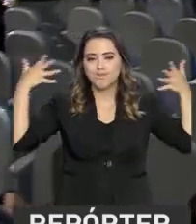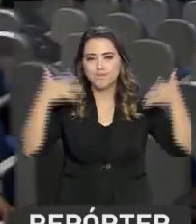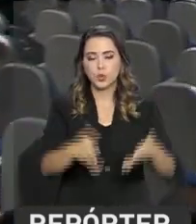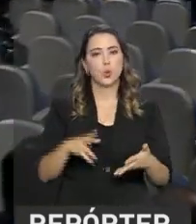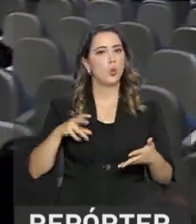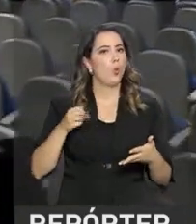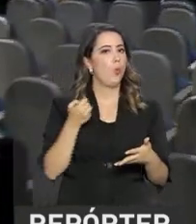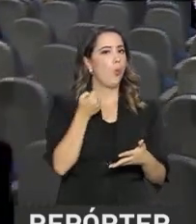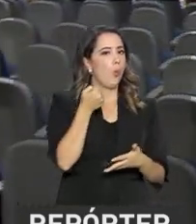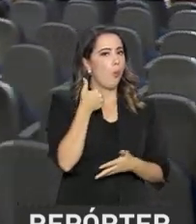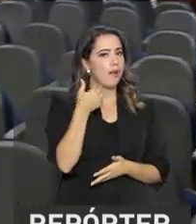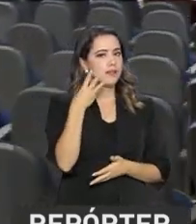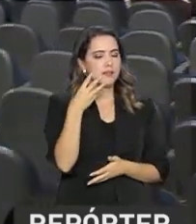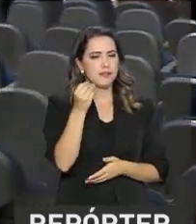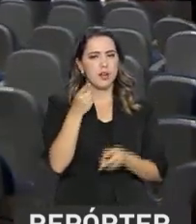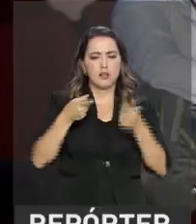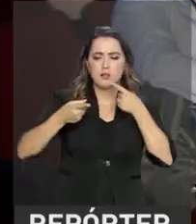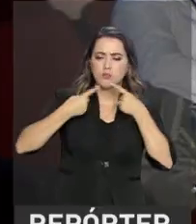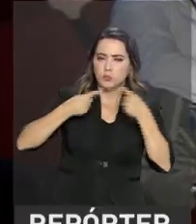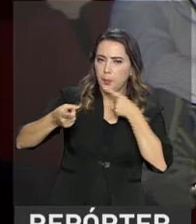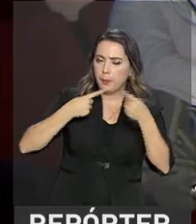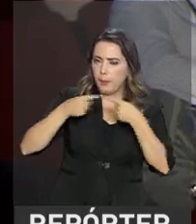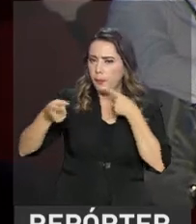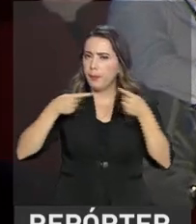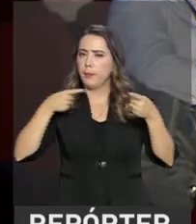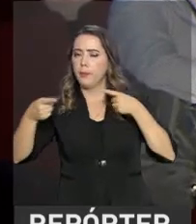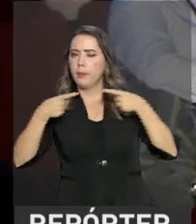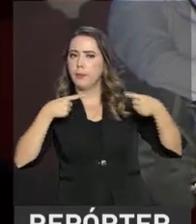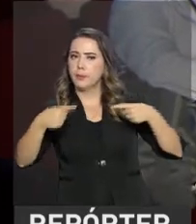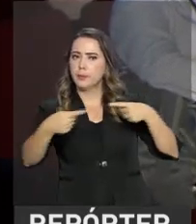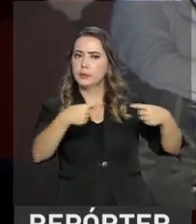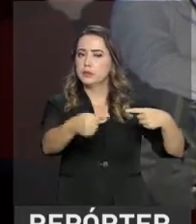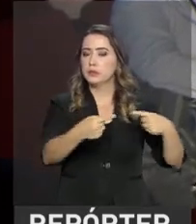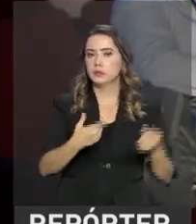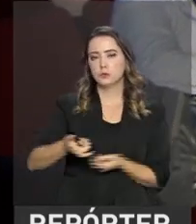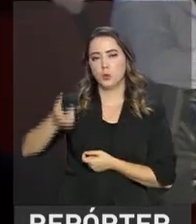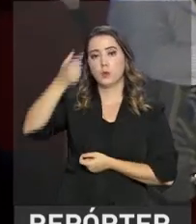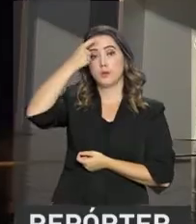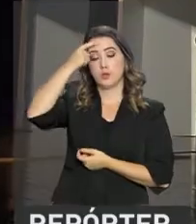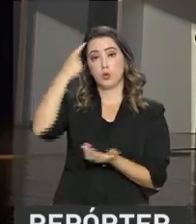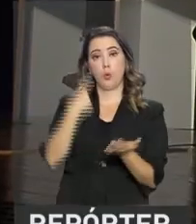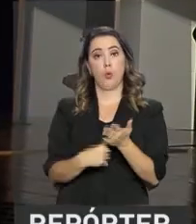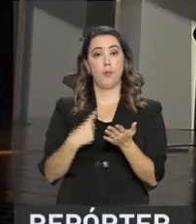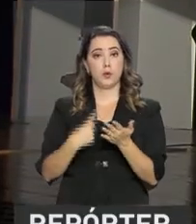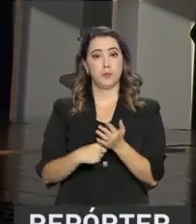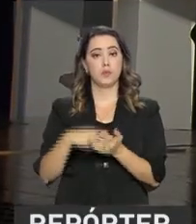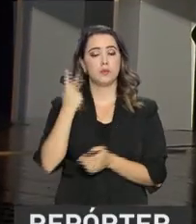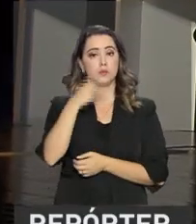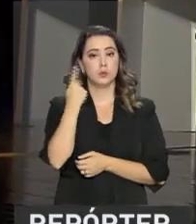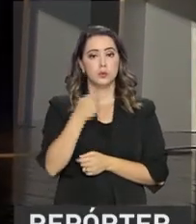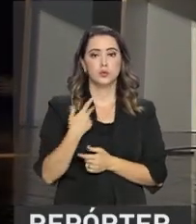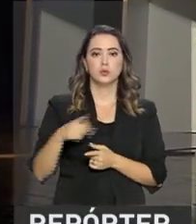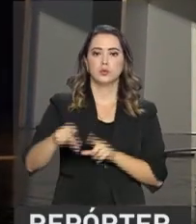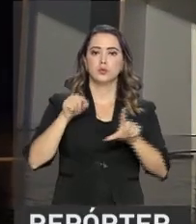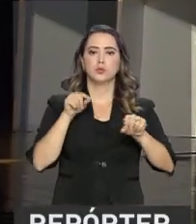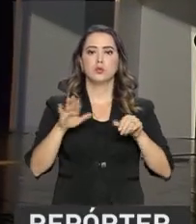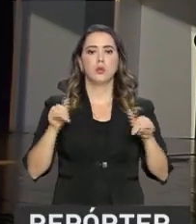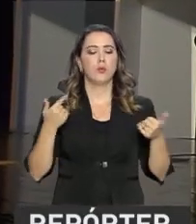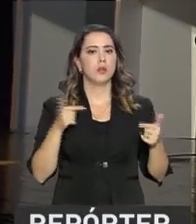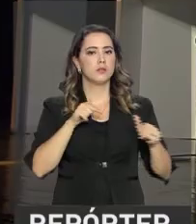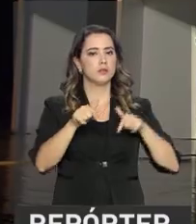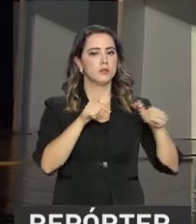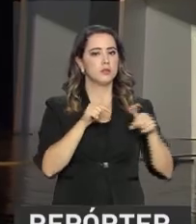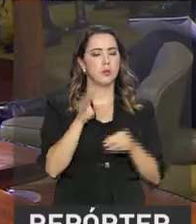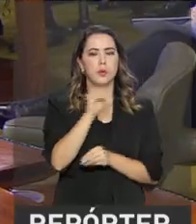quase 300 painéis e debates a idéia é concientizar construir compromissos políticos e definir ações para a